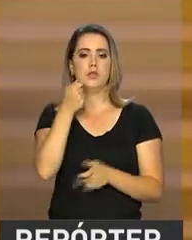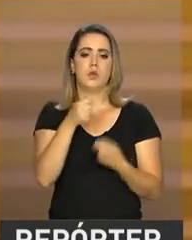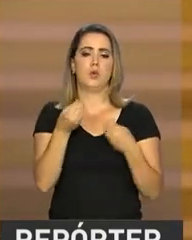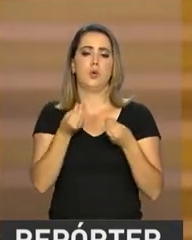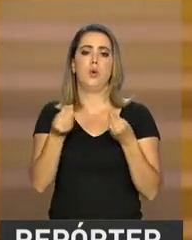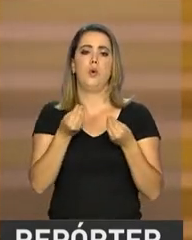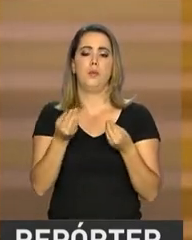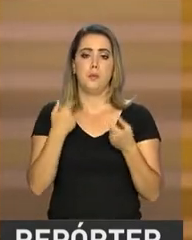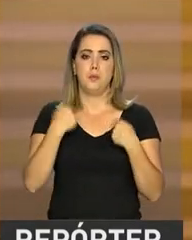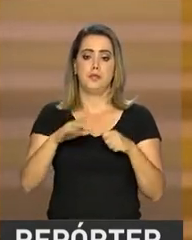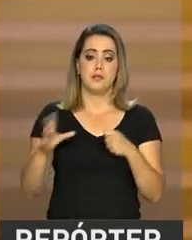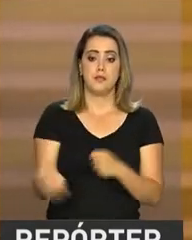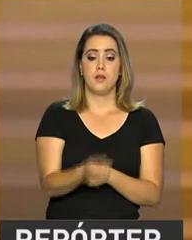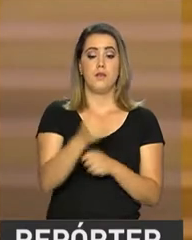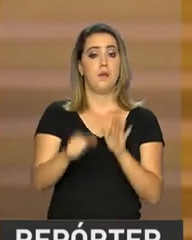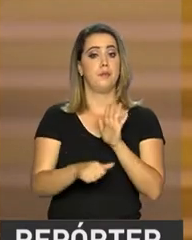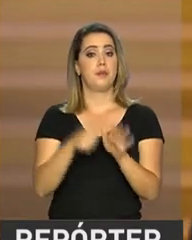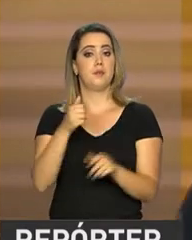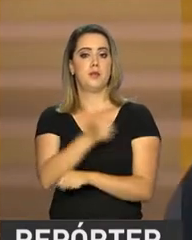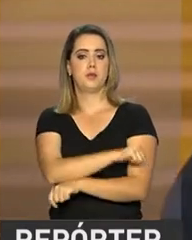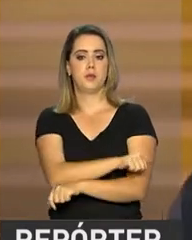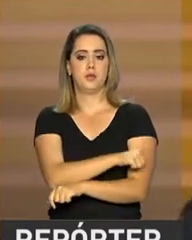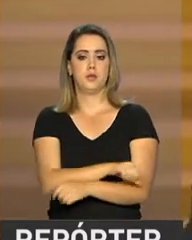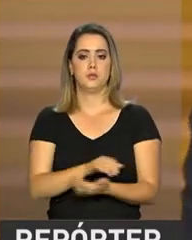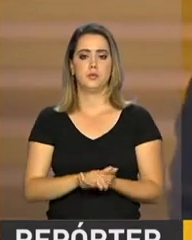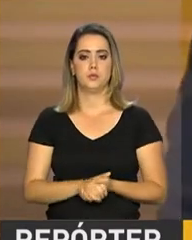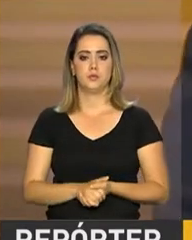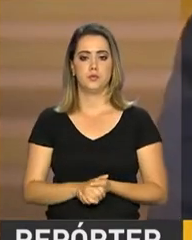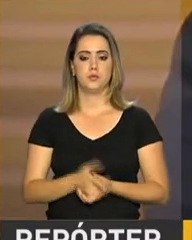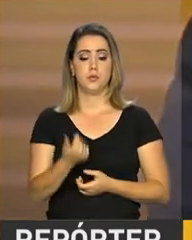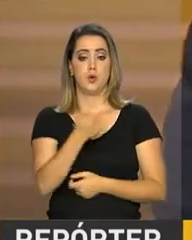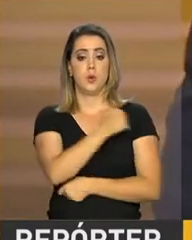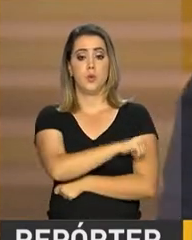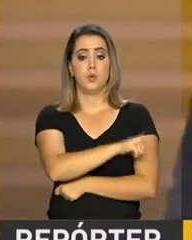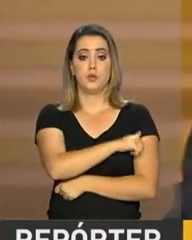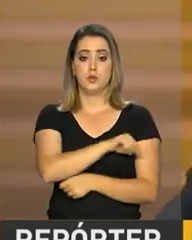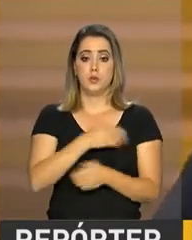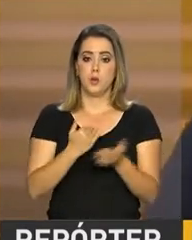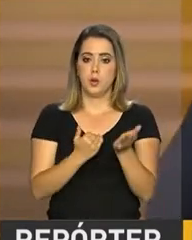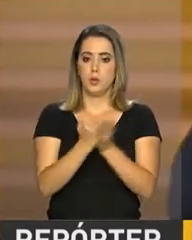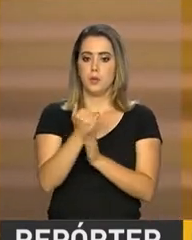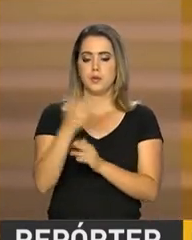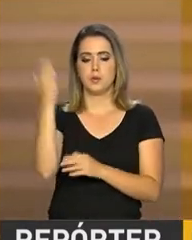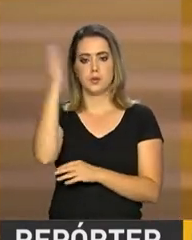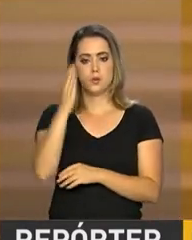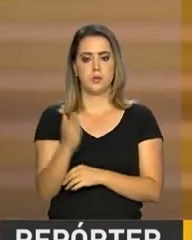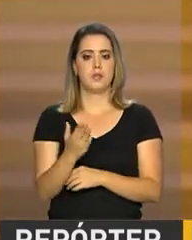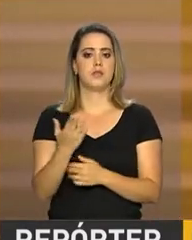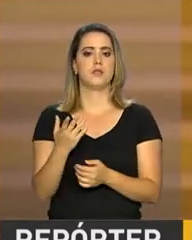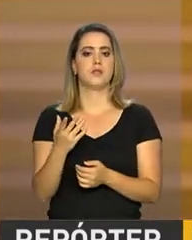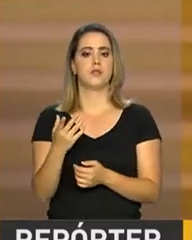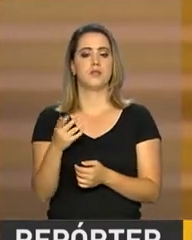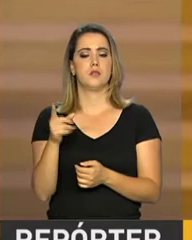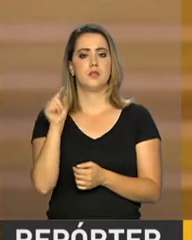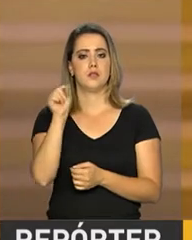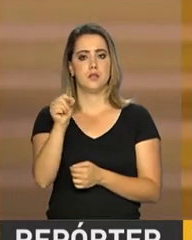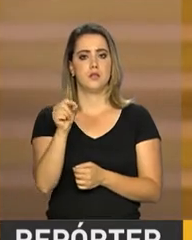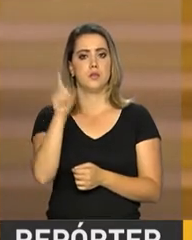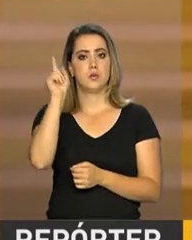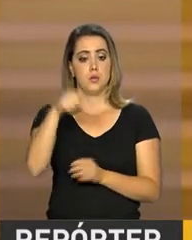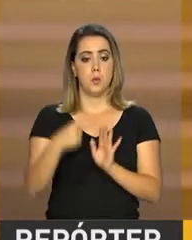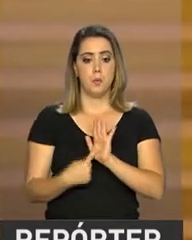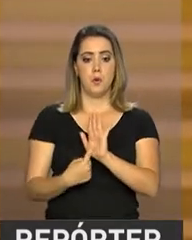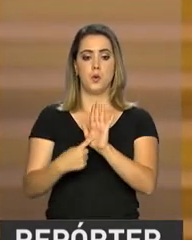Brasil sem salvar o Rio de Janeiro. O Rio de Janeiro é a porta de entrada do turismo, o Rio de Janeiro é a referência do Brasil